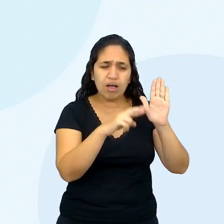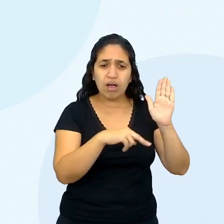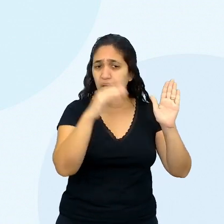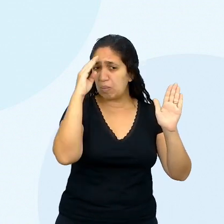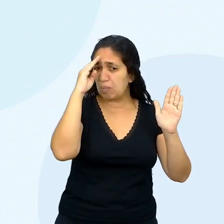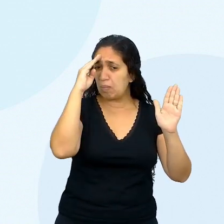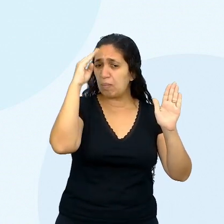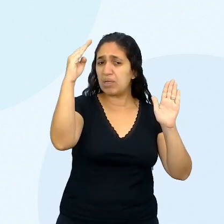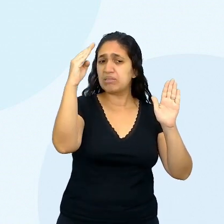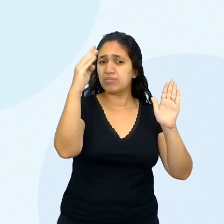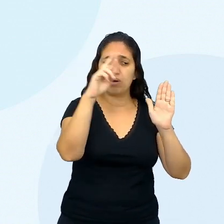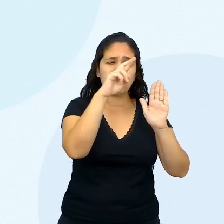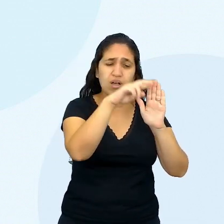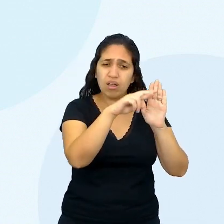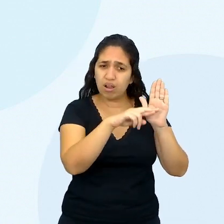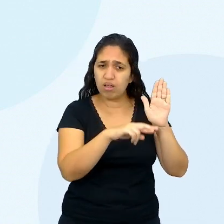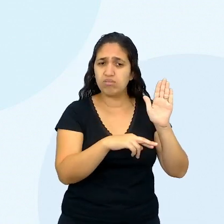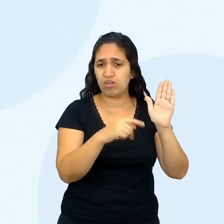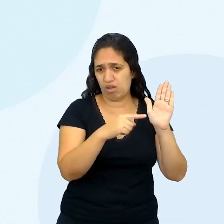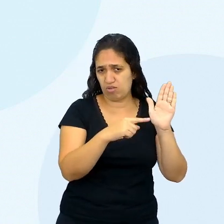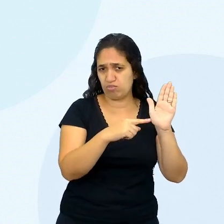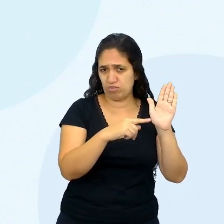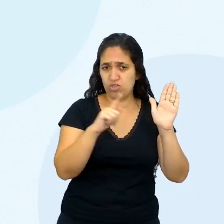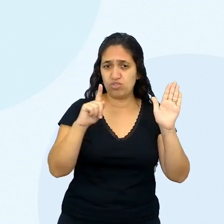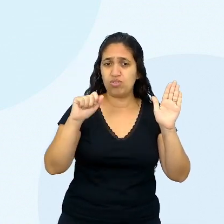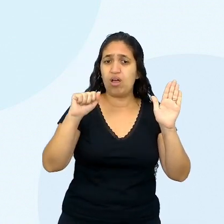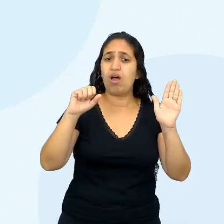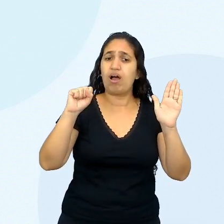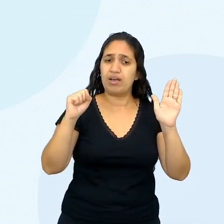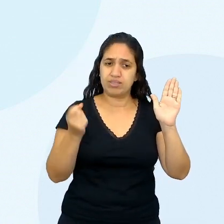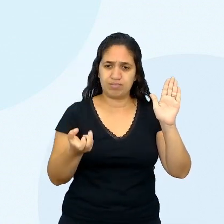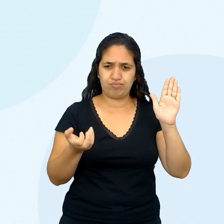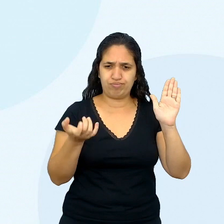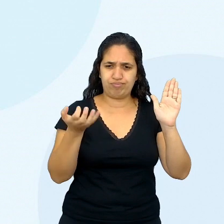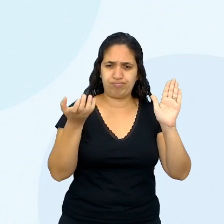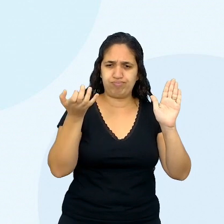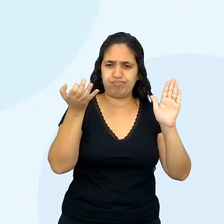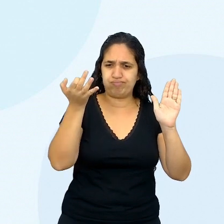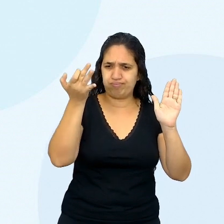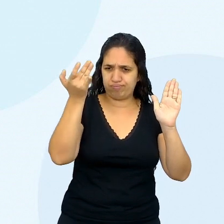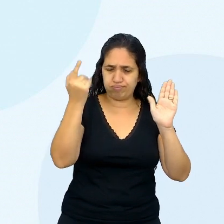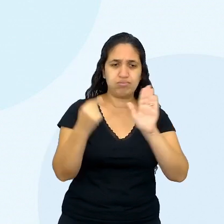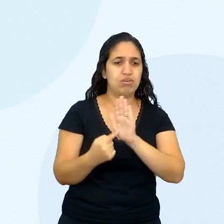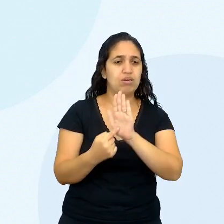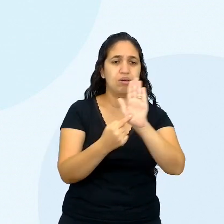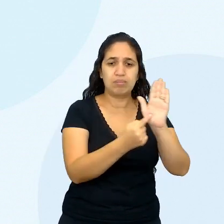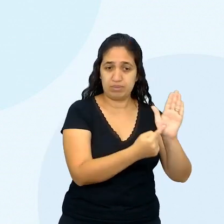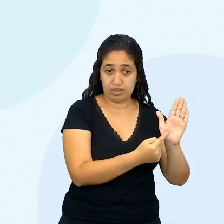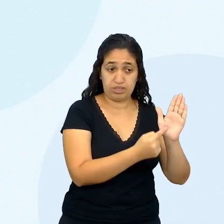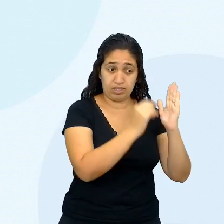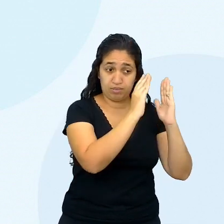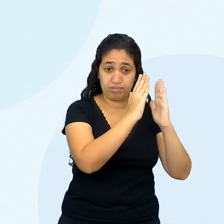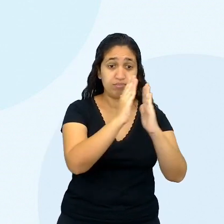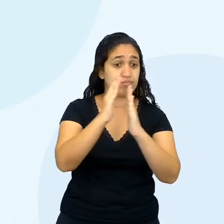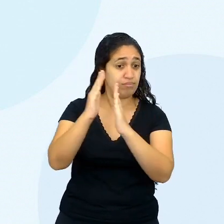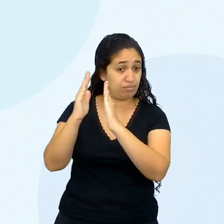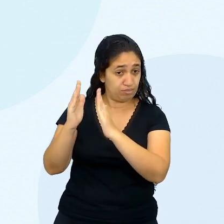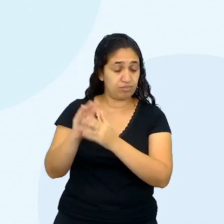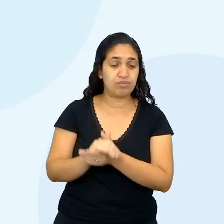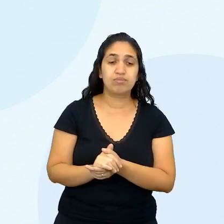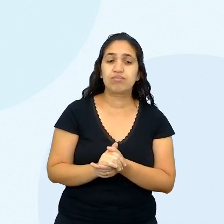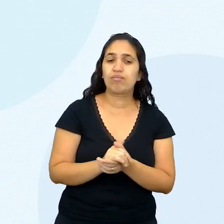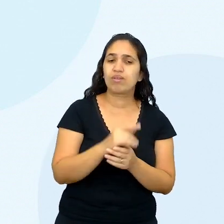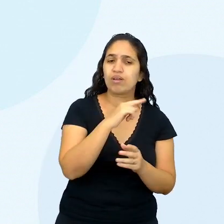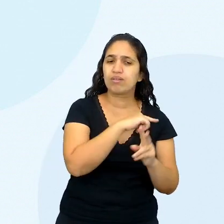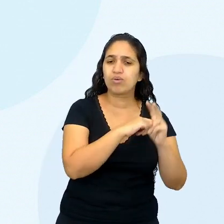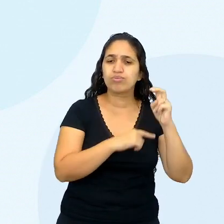Brasil, que é o relatório de emissões de gases de efeito estufa, que eu vou mostrar alguns dados para vocês daqui a pouco. E eles classificam ali